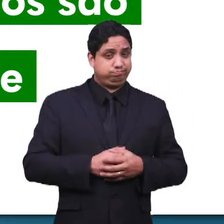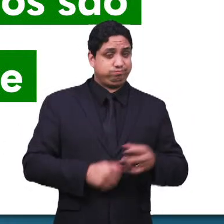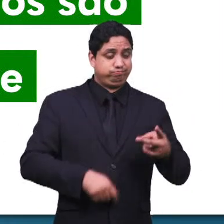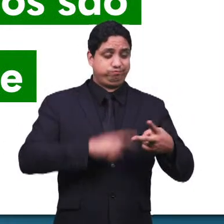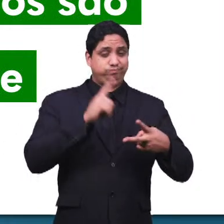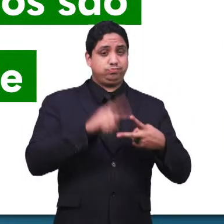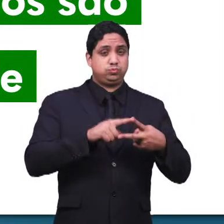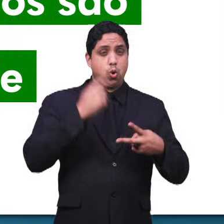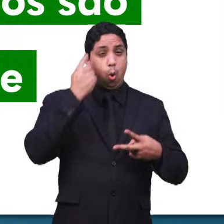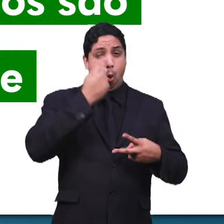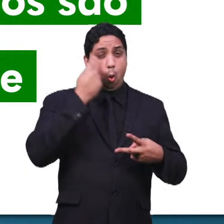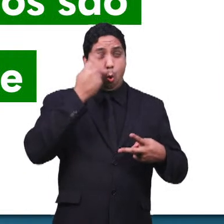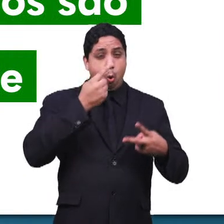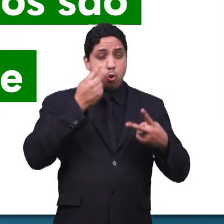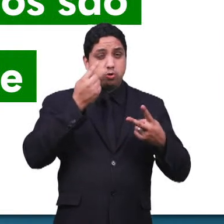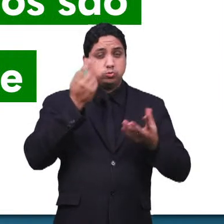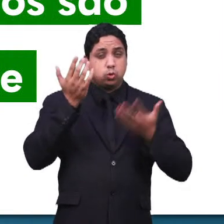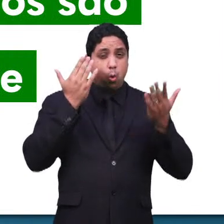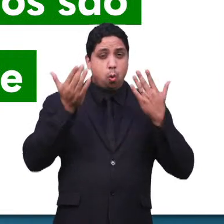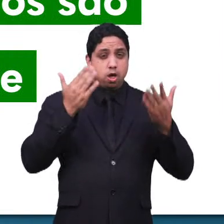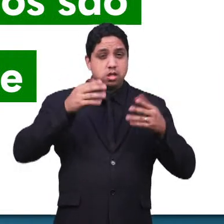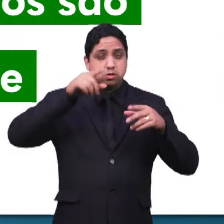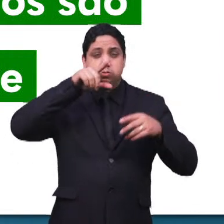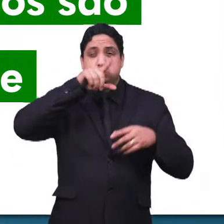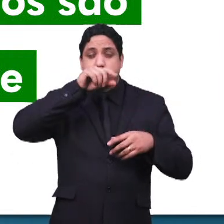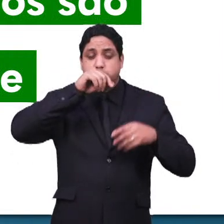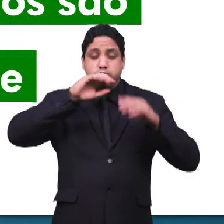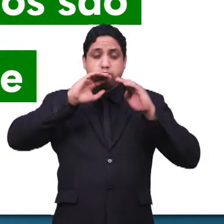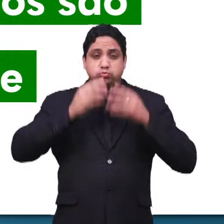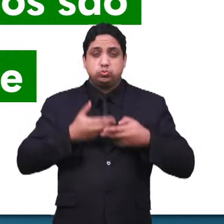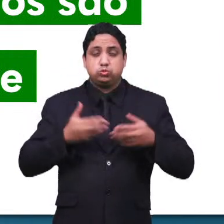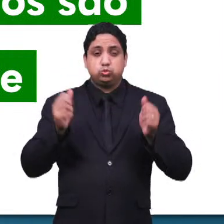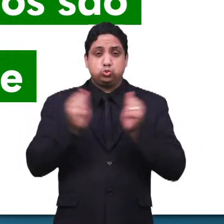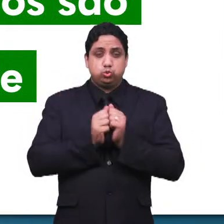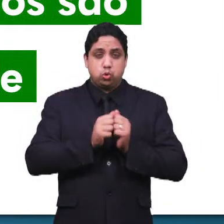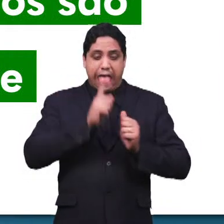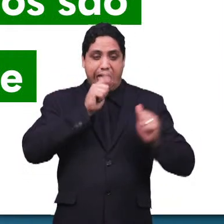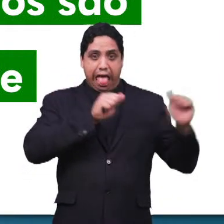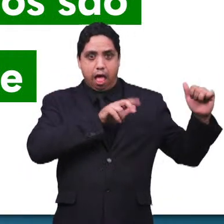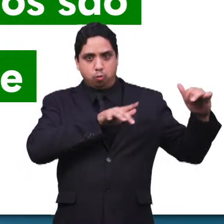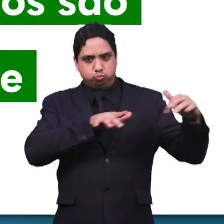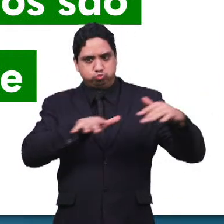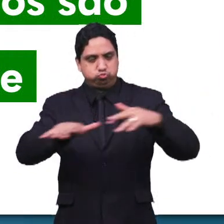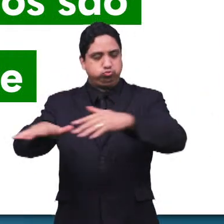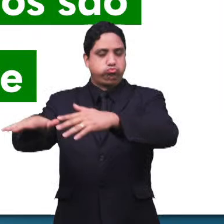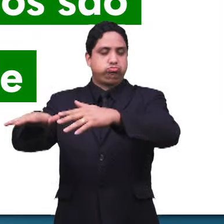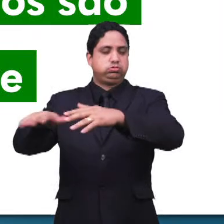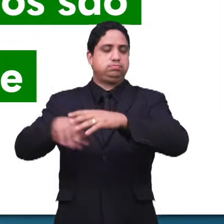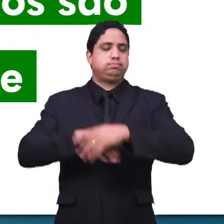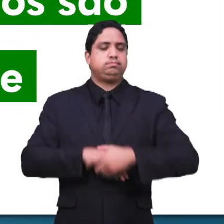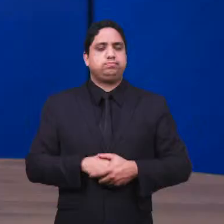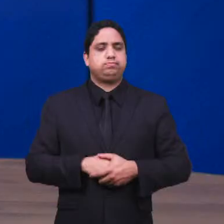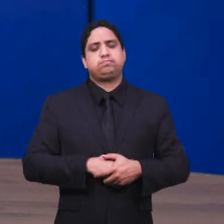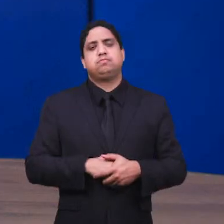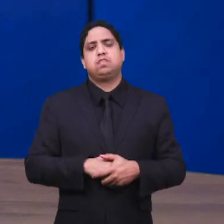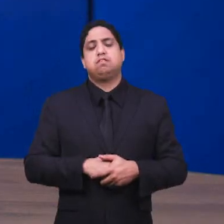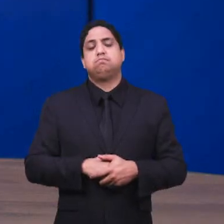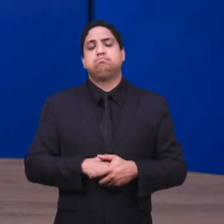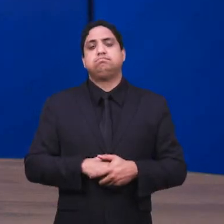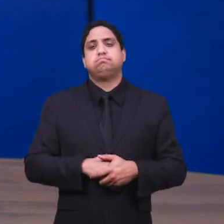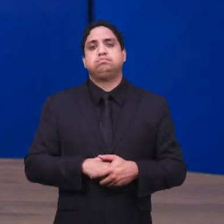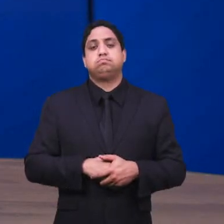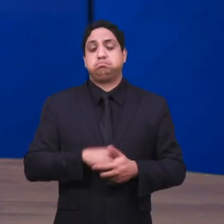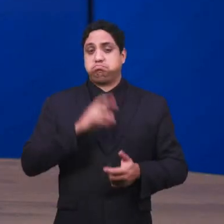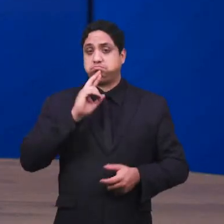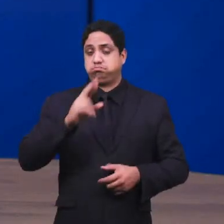Os olhos são como os das pombas junto às correntes de águas. Vamos então a